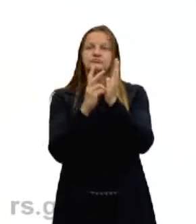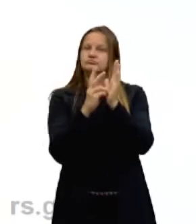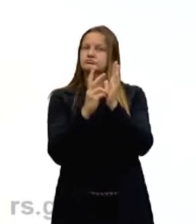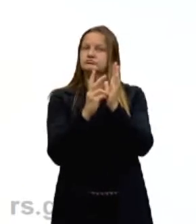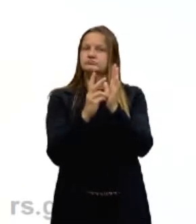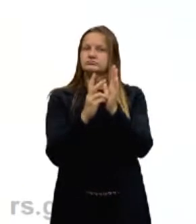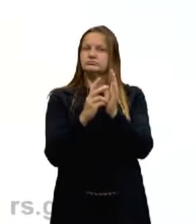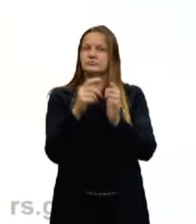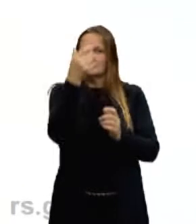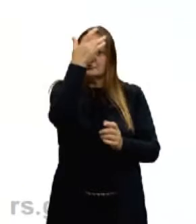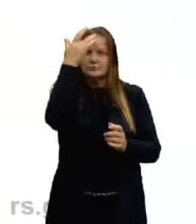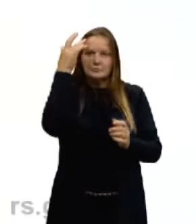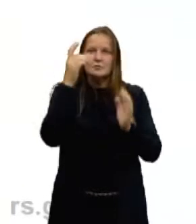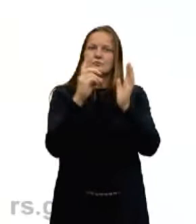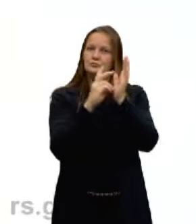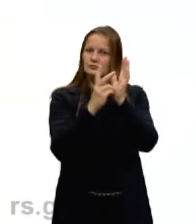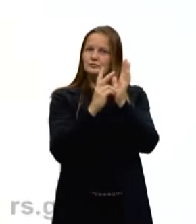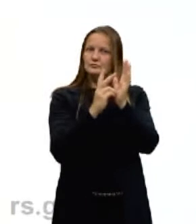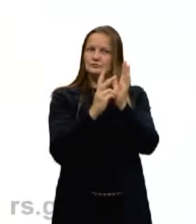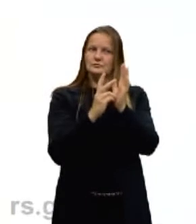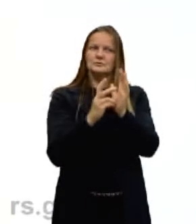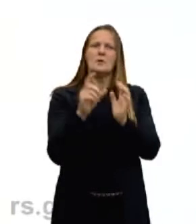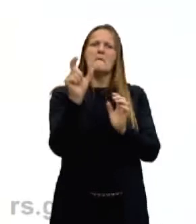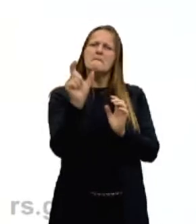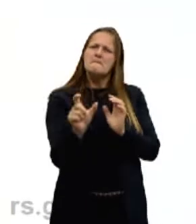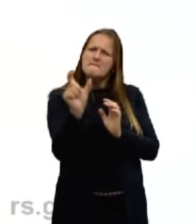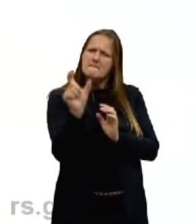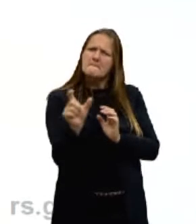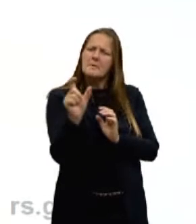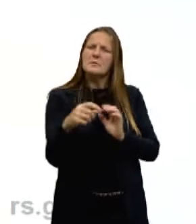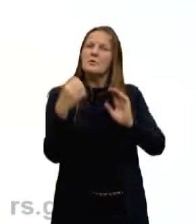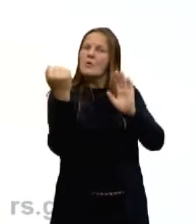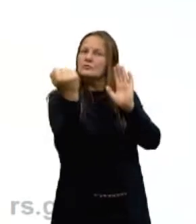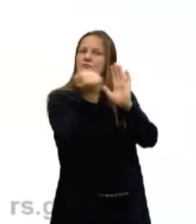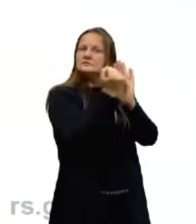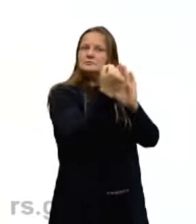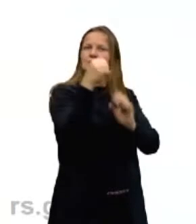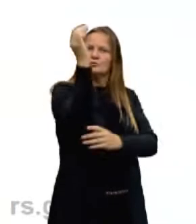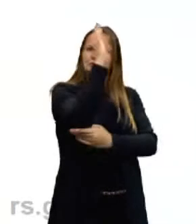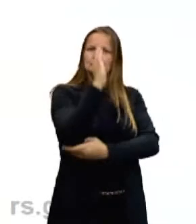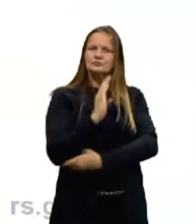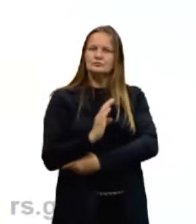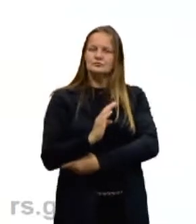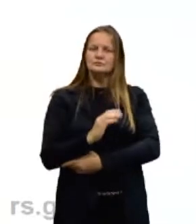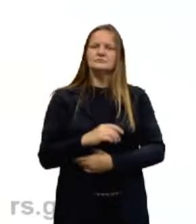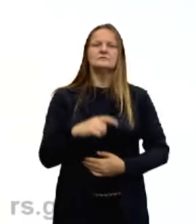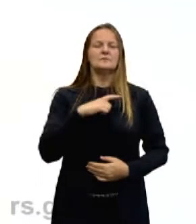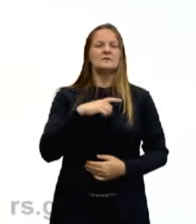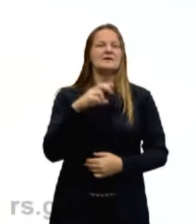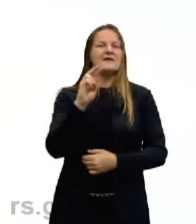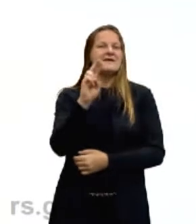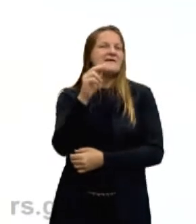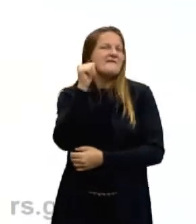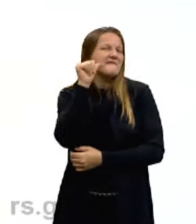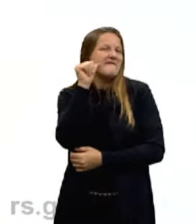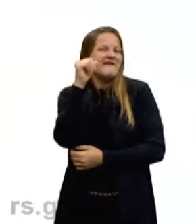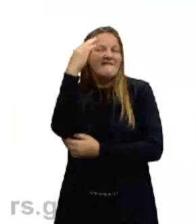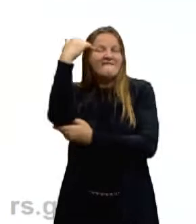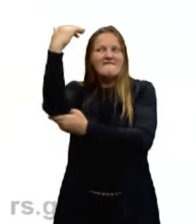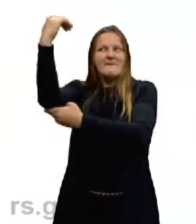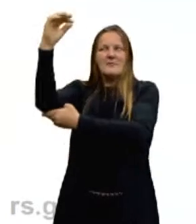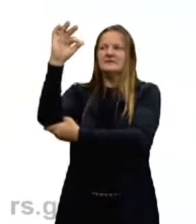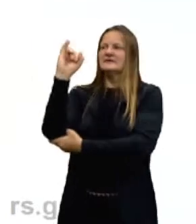que vai começar a se tornar um símbolo Nacional como a famosa Iracema né galera